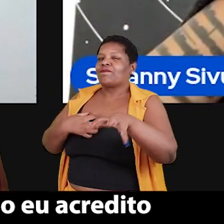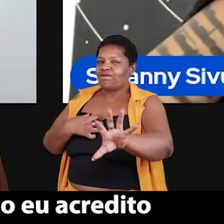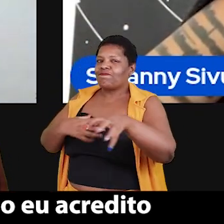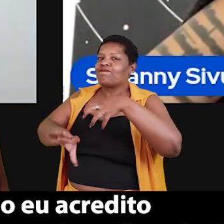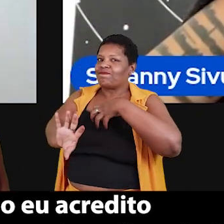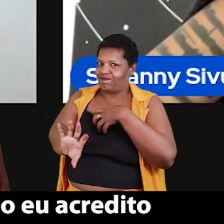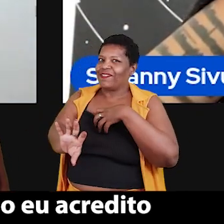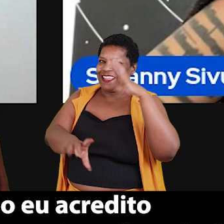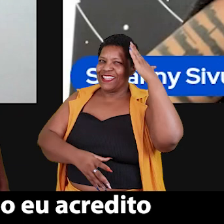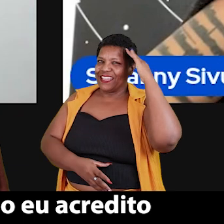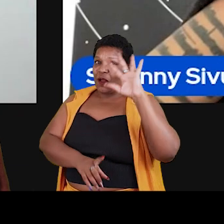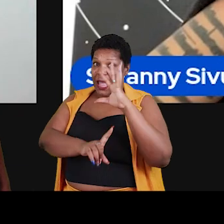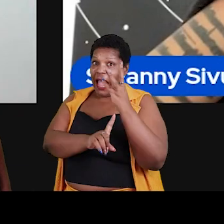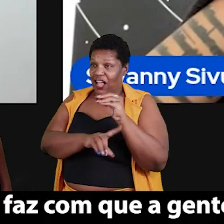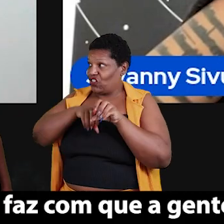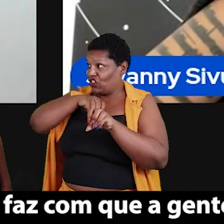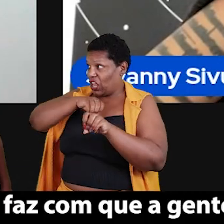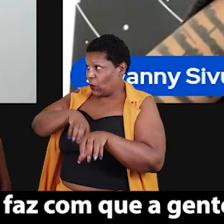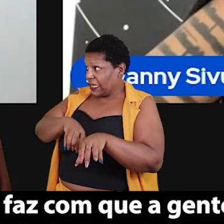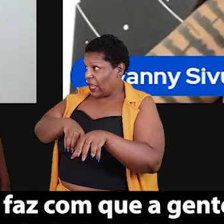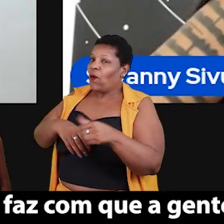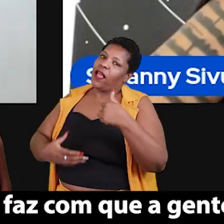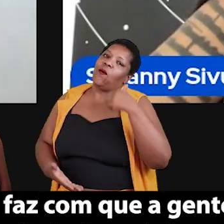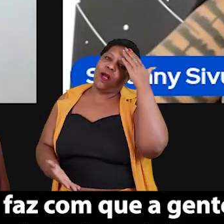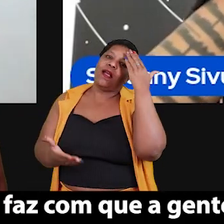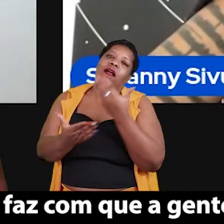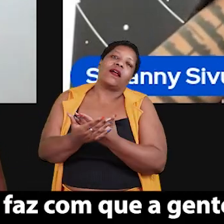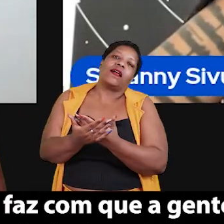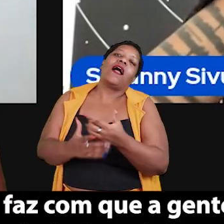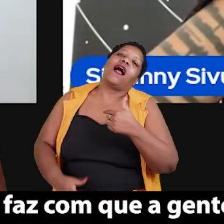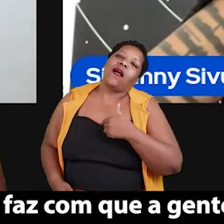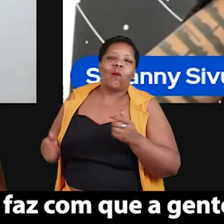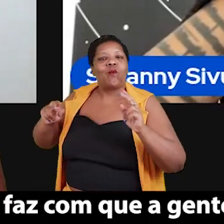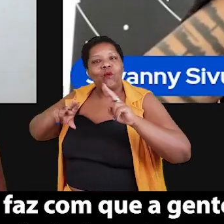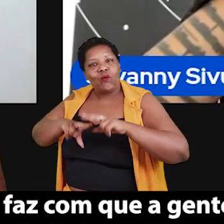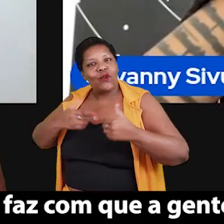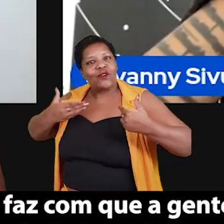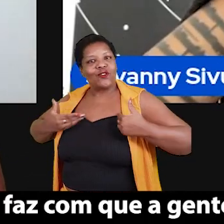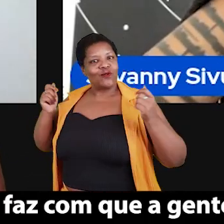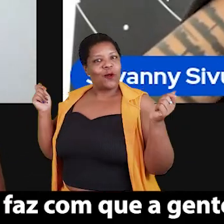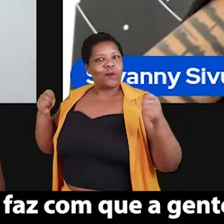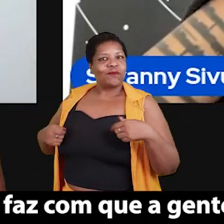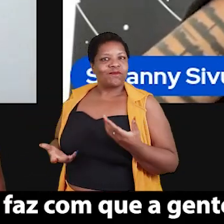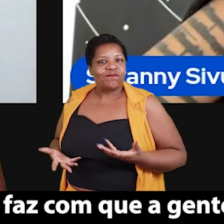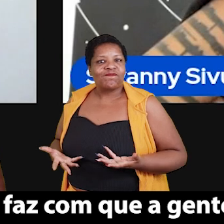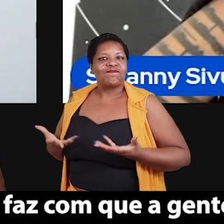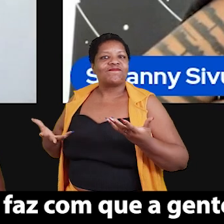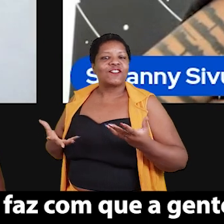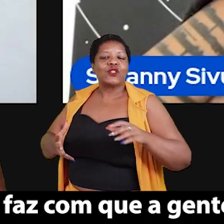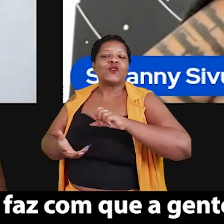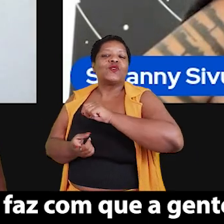muito na arte educação, sabe? E é isso que faz com que a gente possa criar